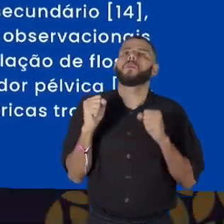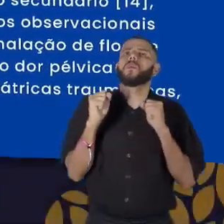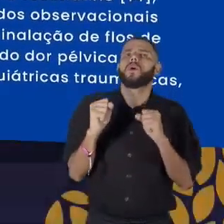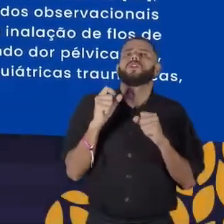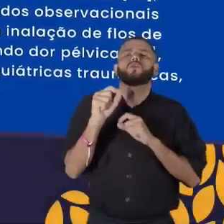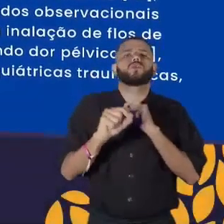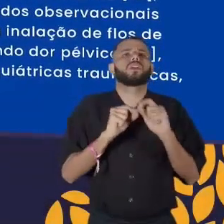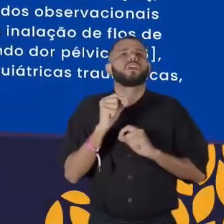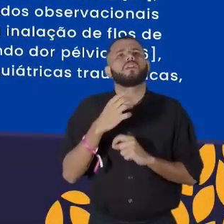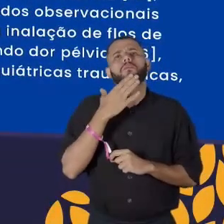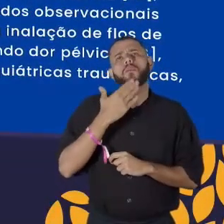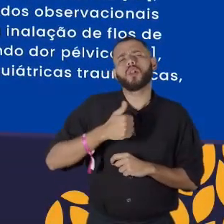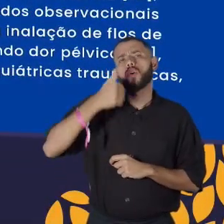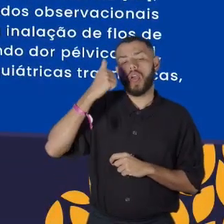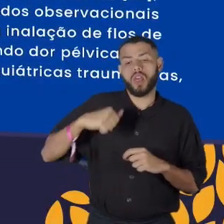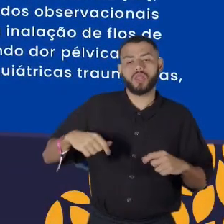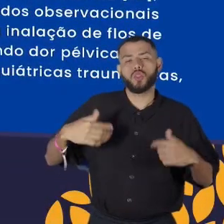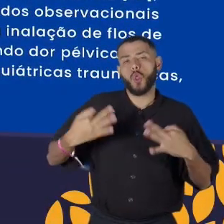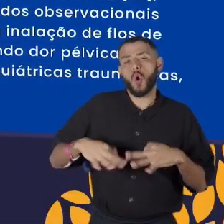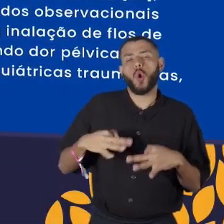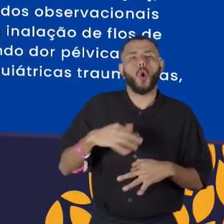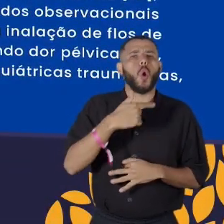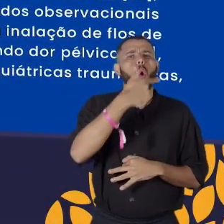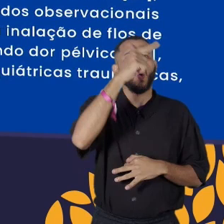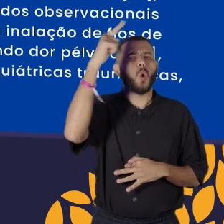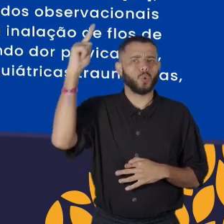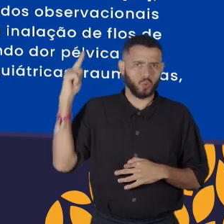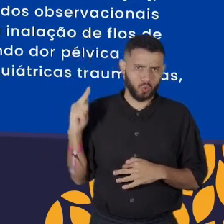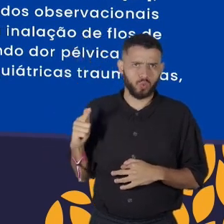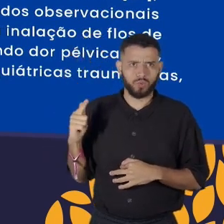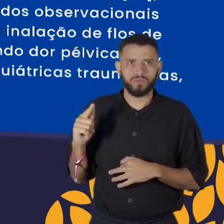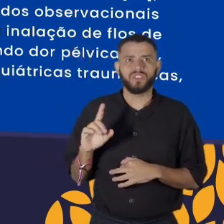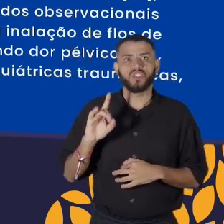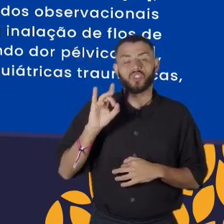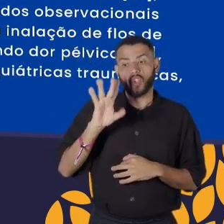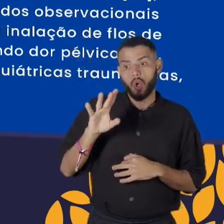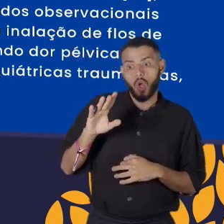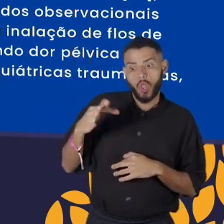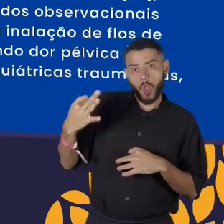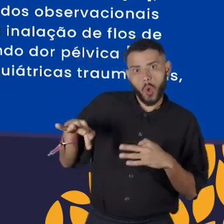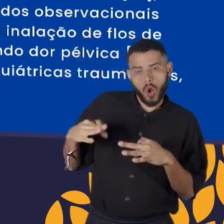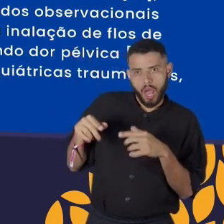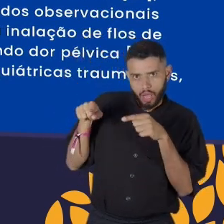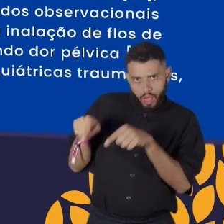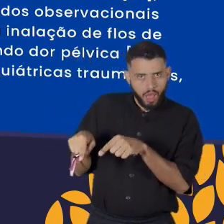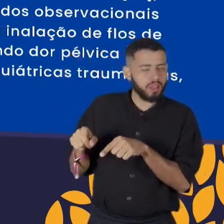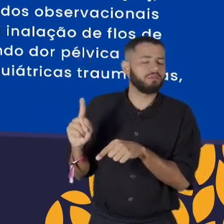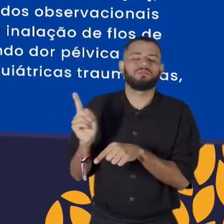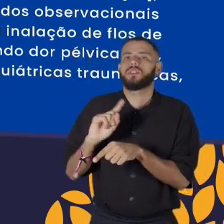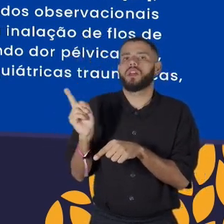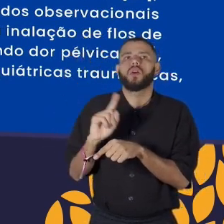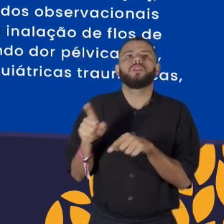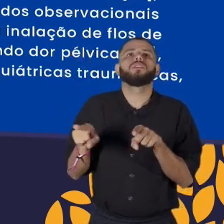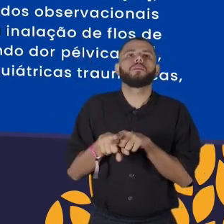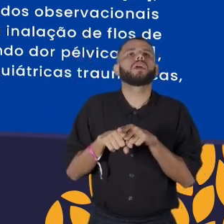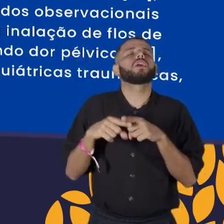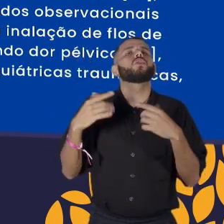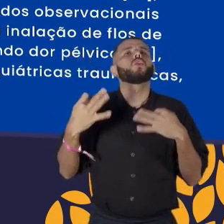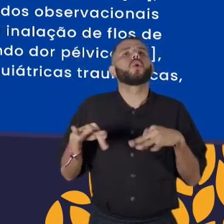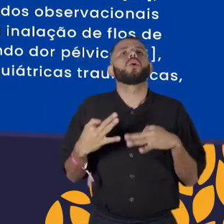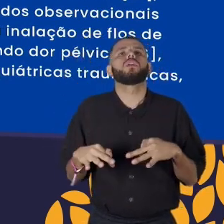melhorar outros tipos de dor. Não só aquela dor. Dores também